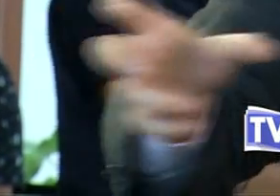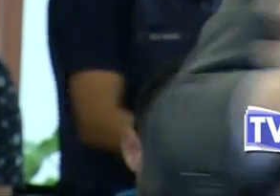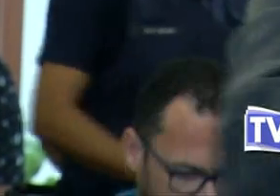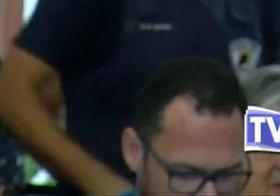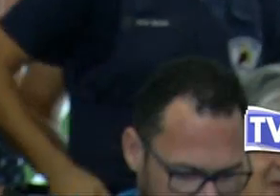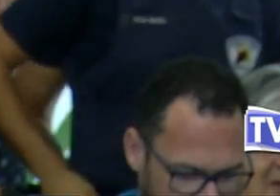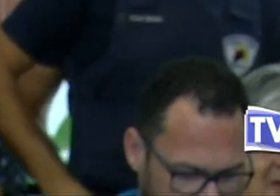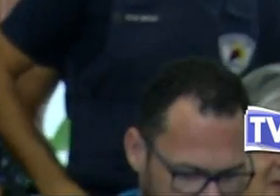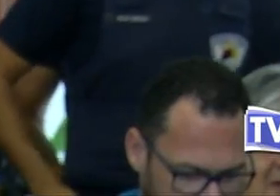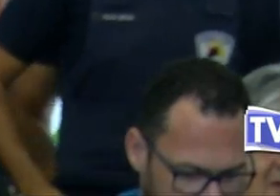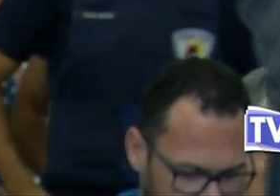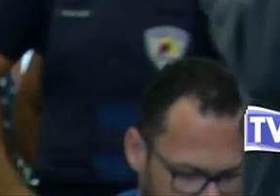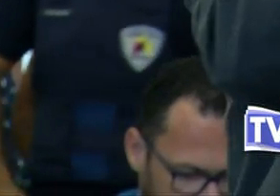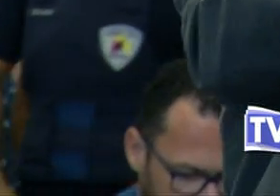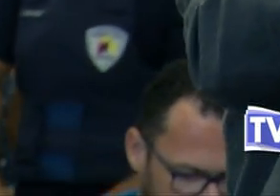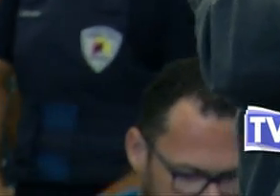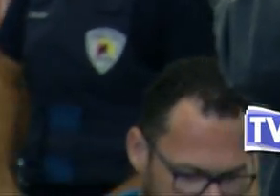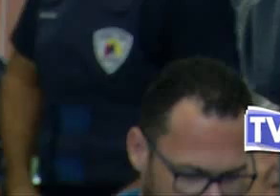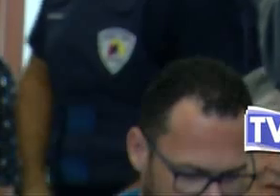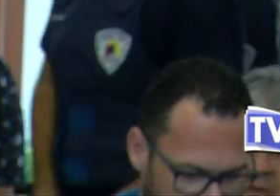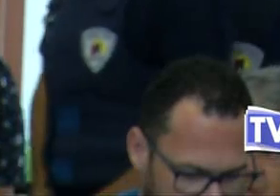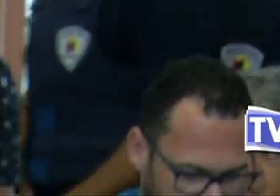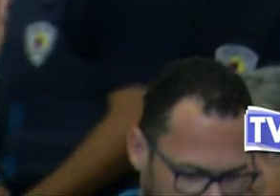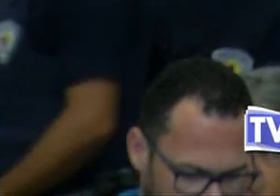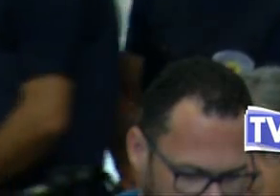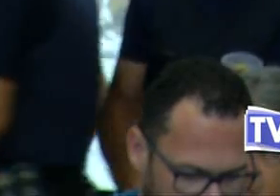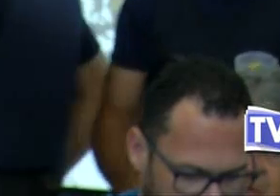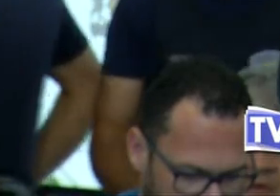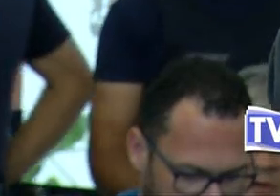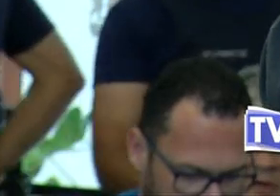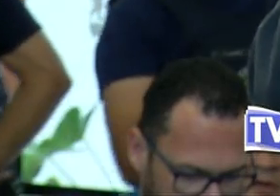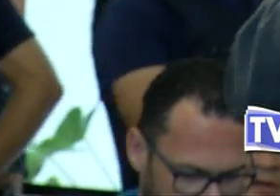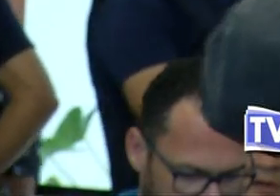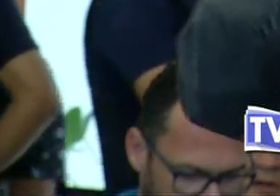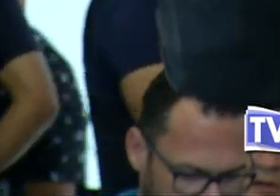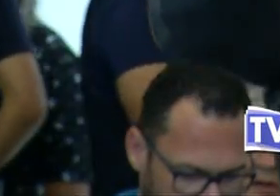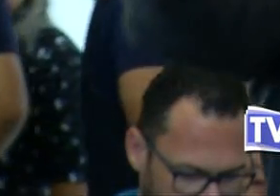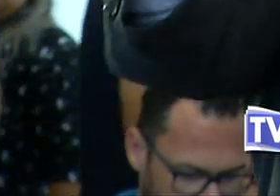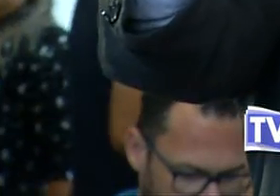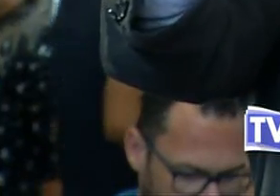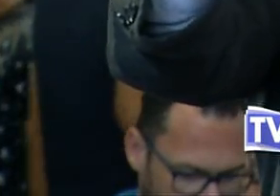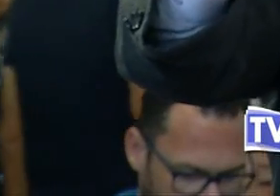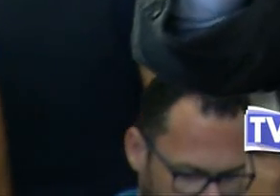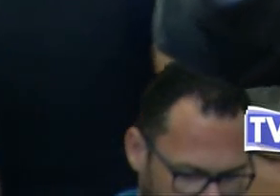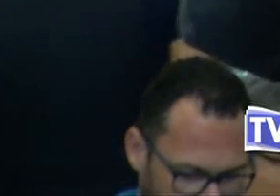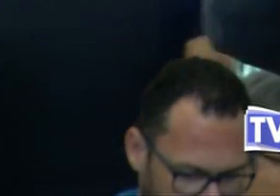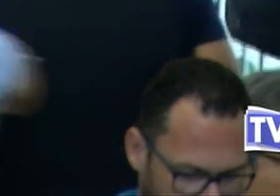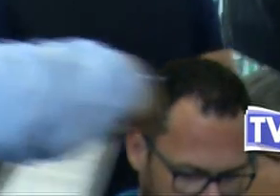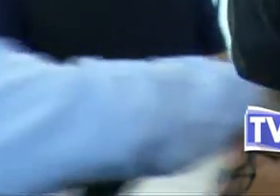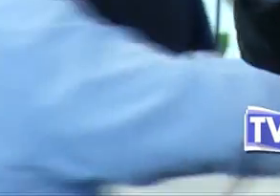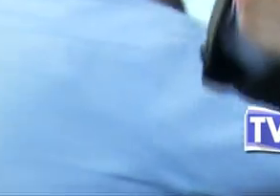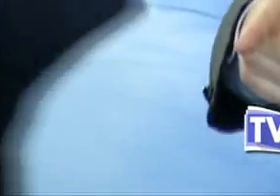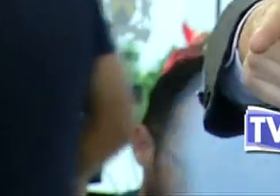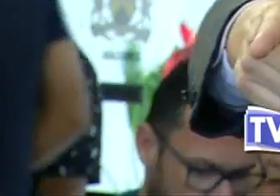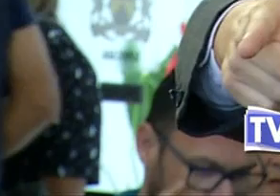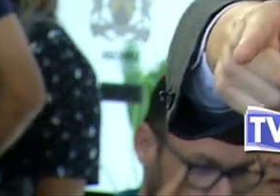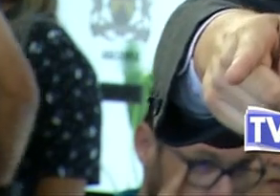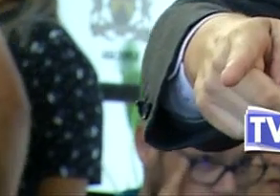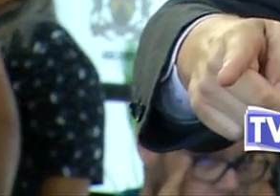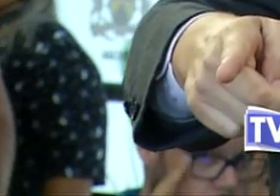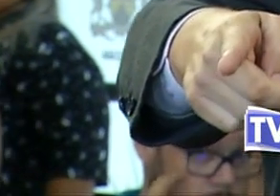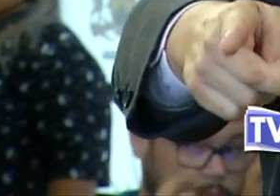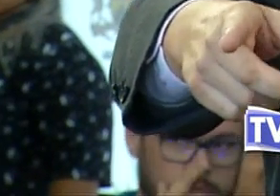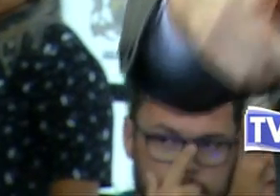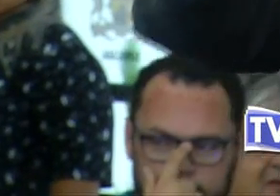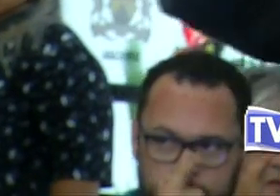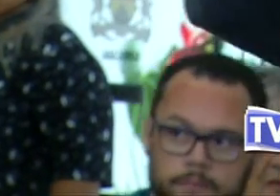ali o hidrômetro por causa de um pedacinho de cobre que vai dentro. Aí a pessoa, infelizmente, tem que pagar R$250 por outro